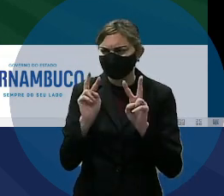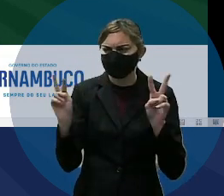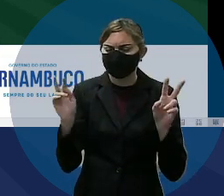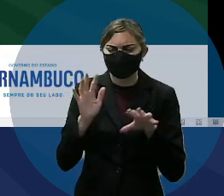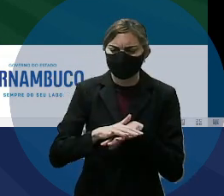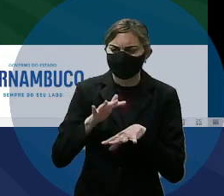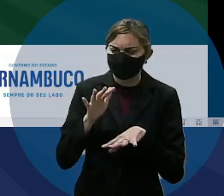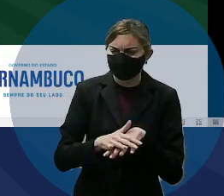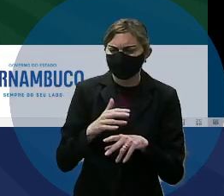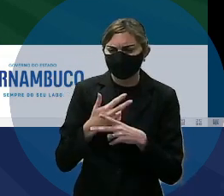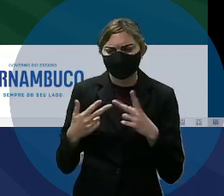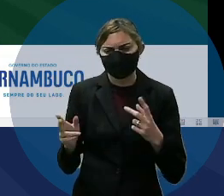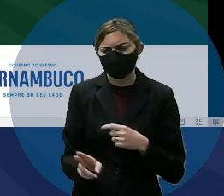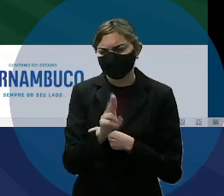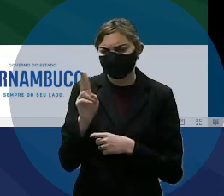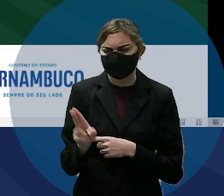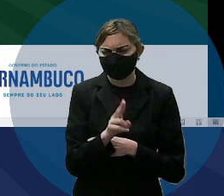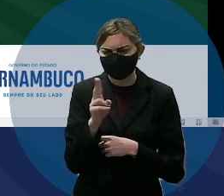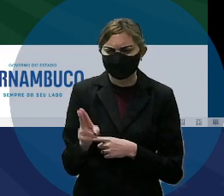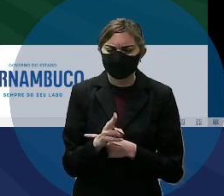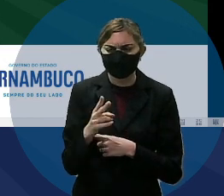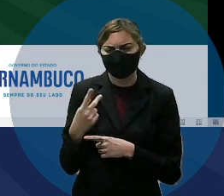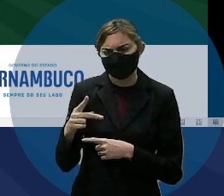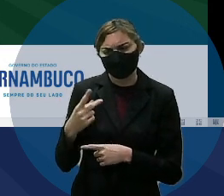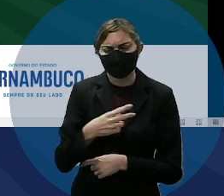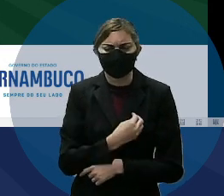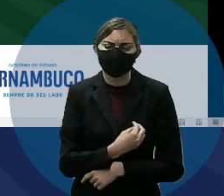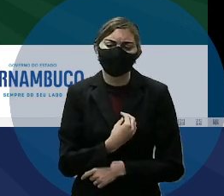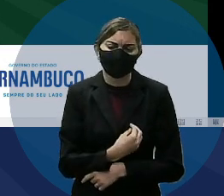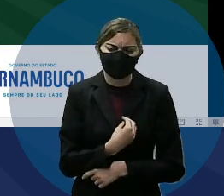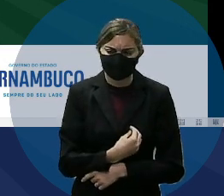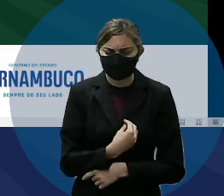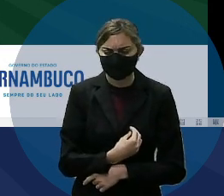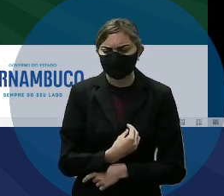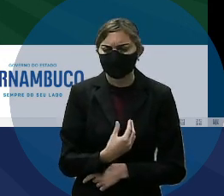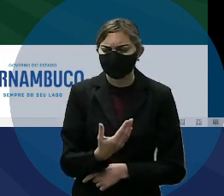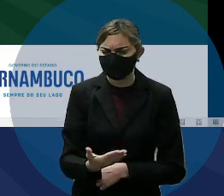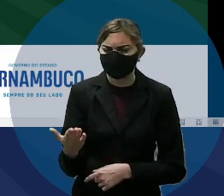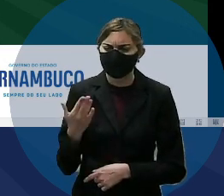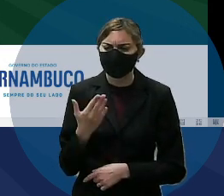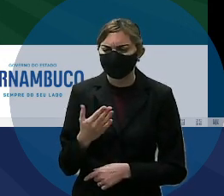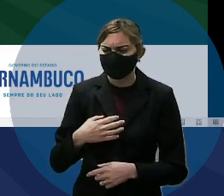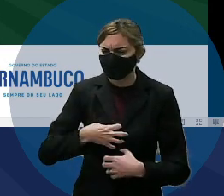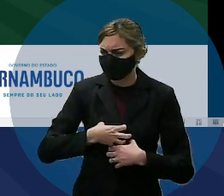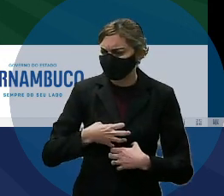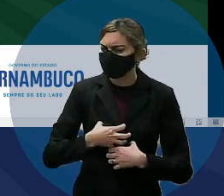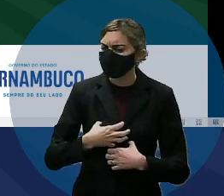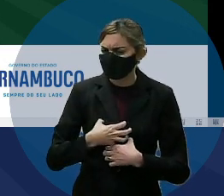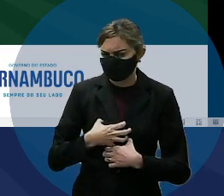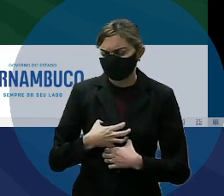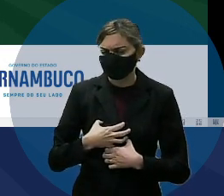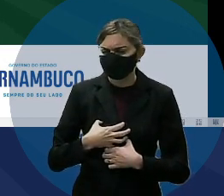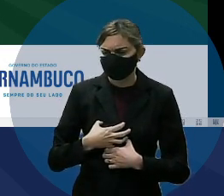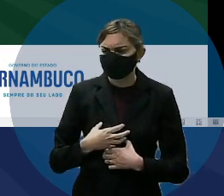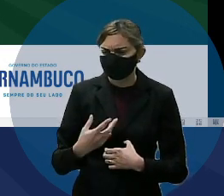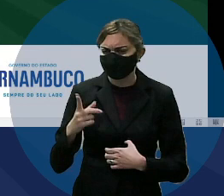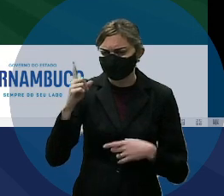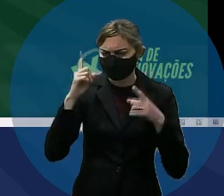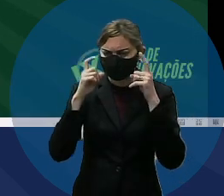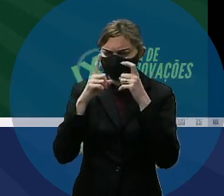vai utilizar na sua vida. E aí, sentindo essa